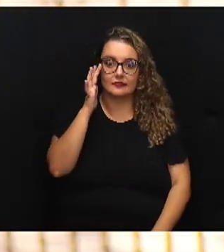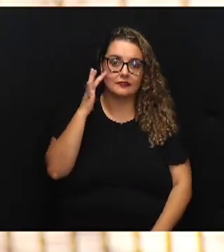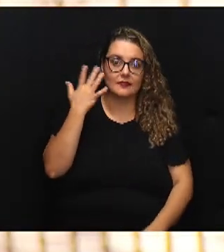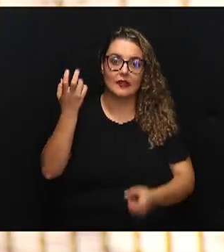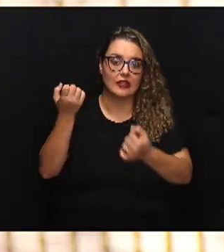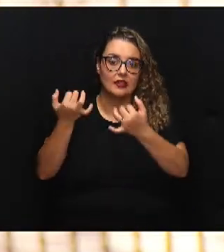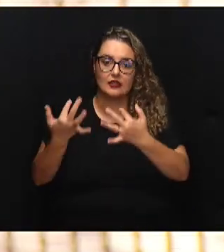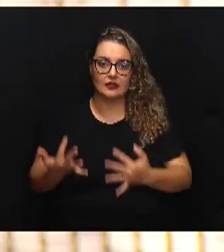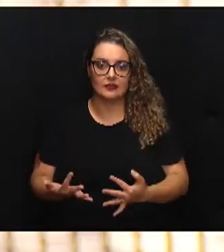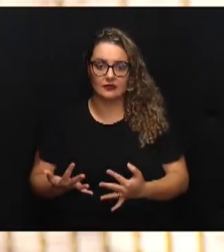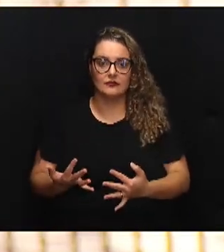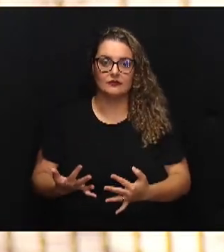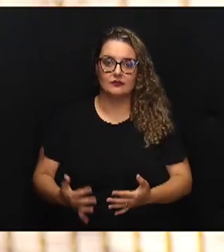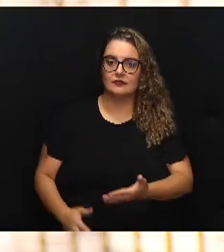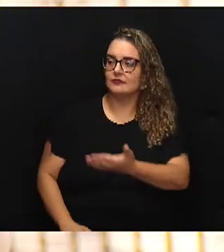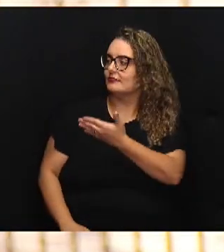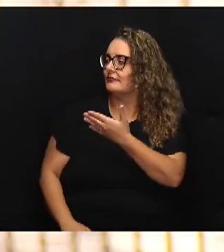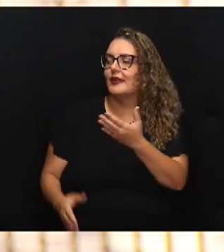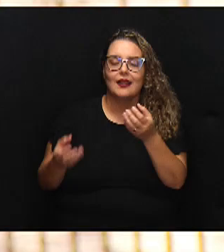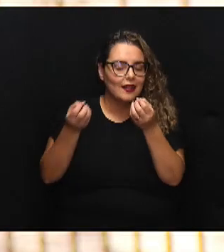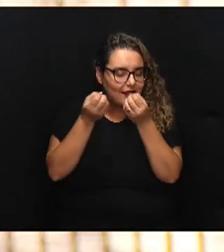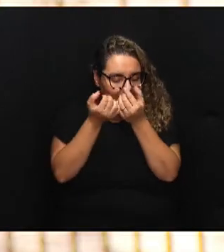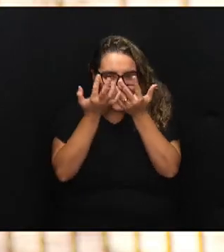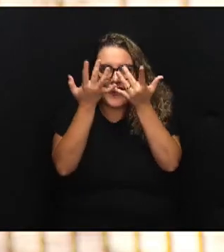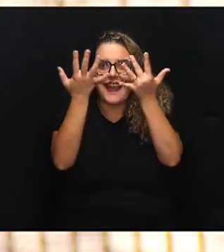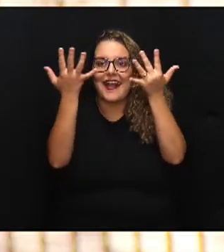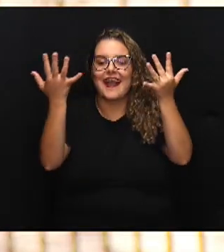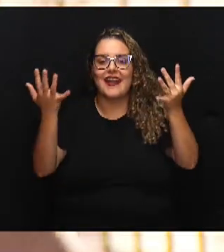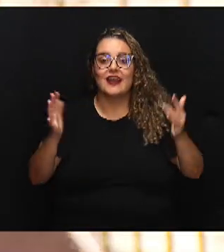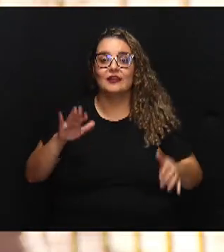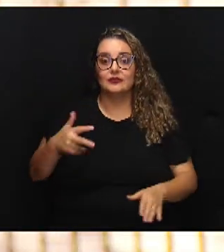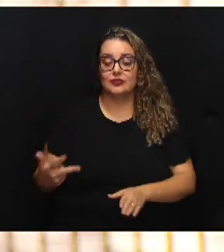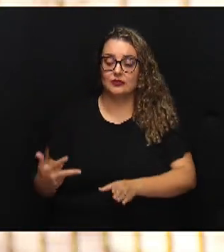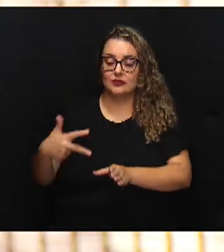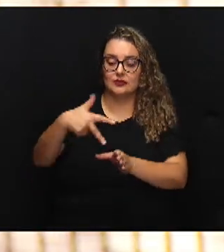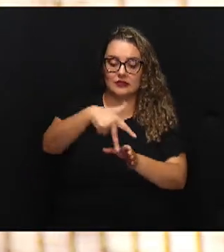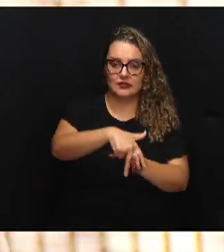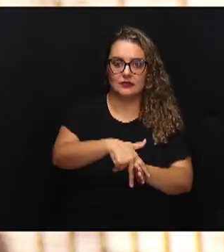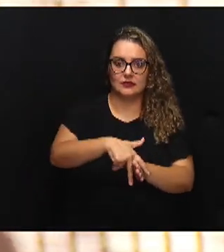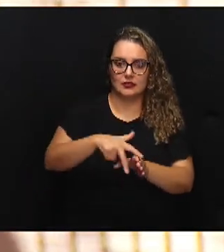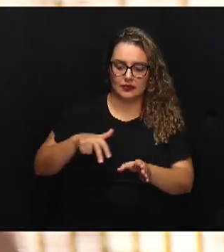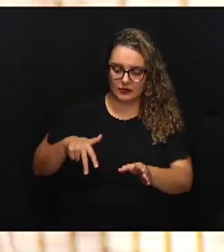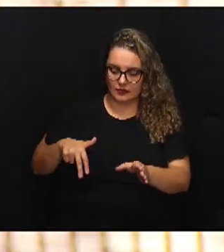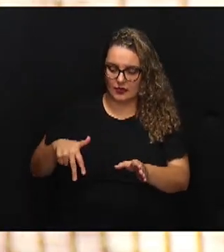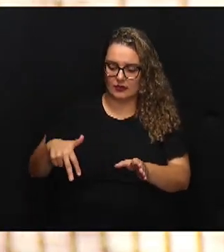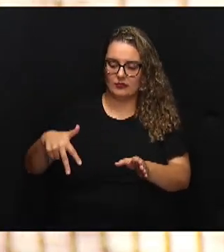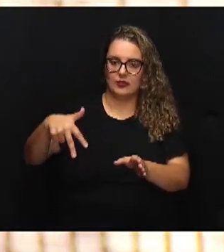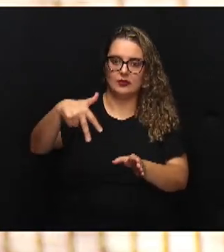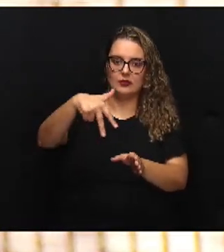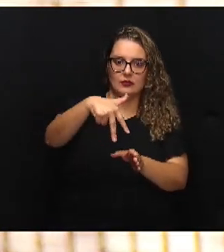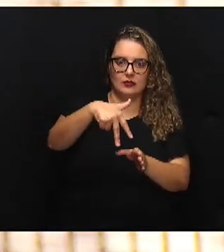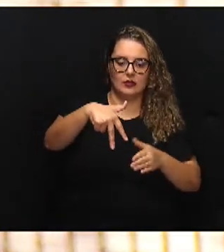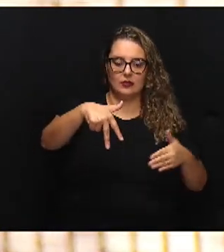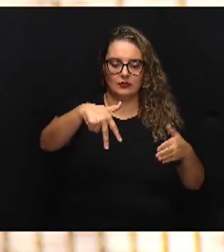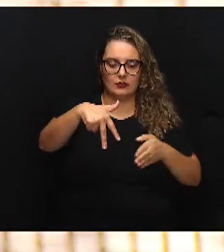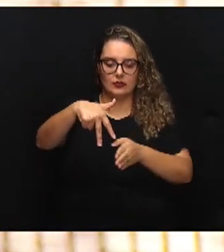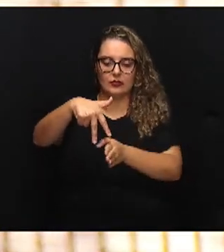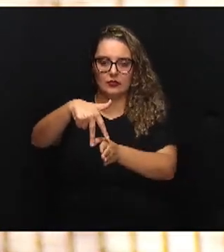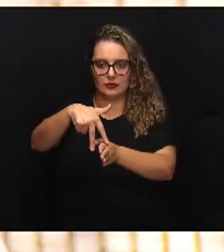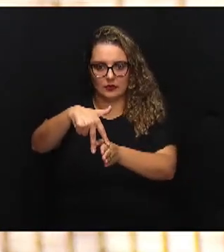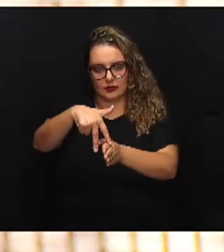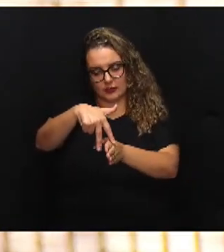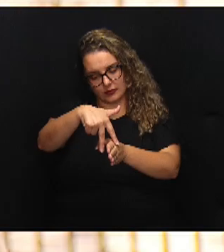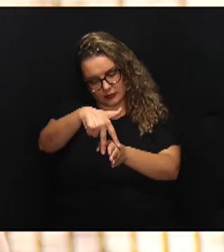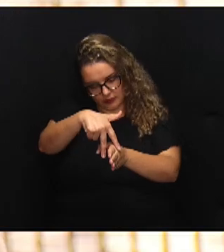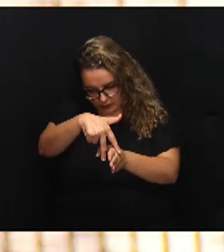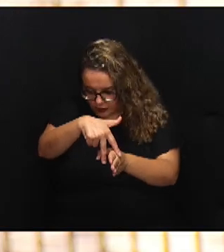explicar, Eles são seres mágicos, assim. Quando o praticante já sobe na rampa, o cavalo já ele mesmo se direciona o pescoço